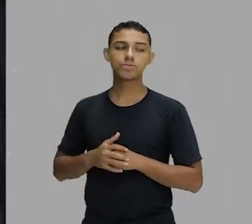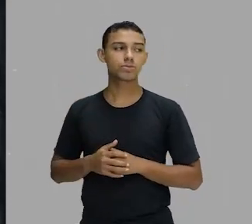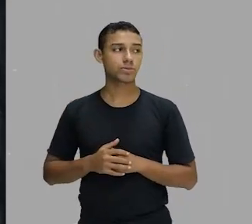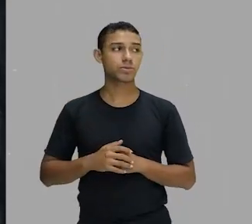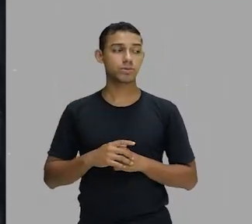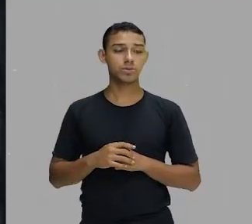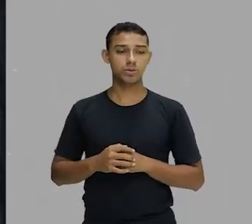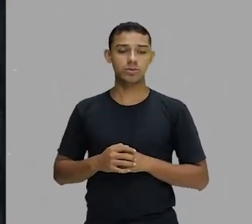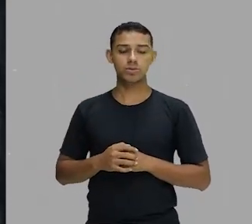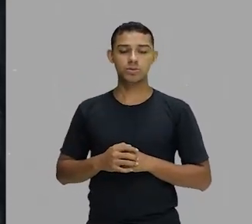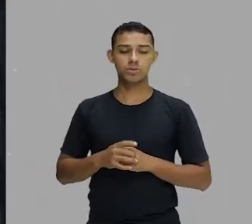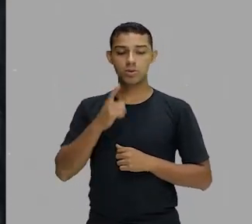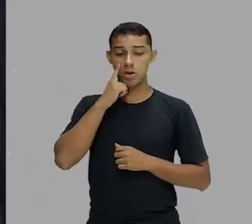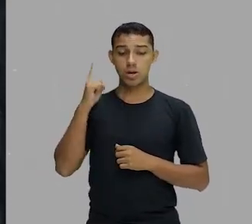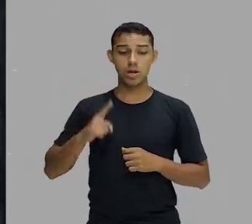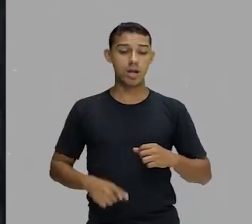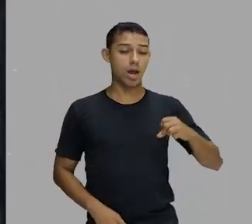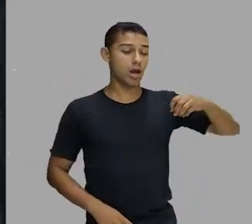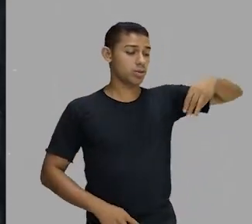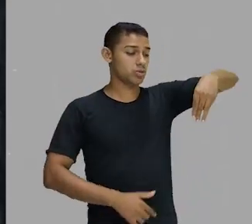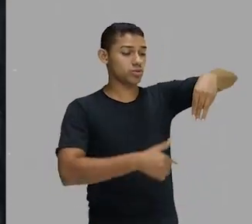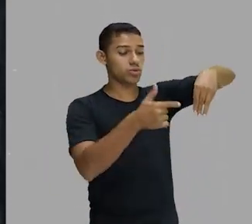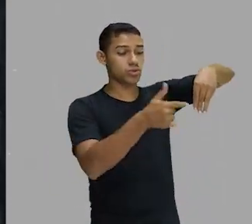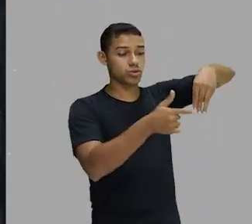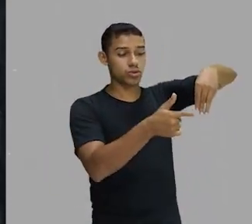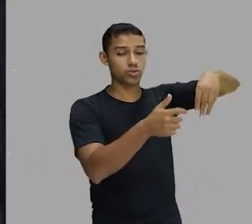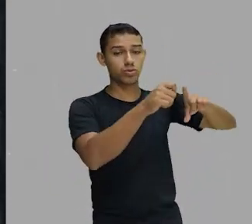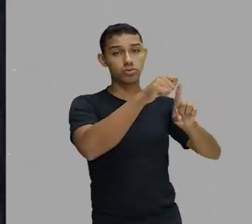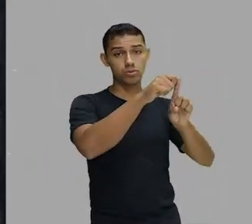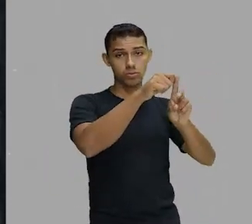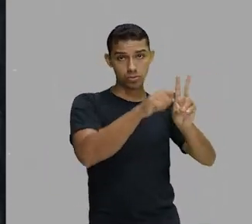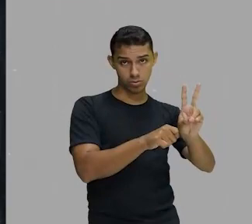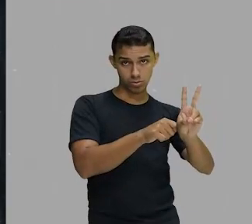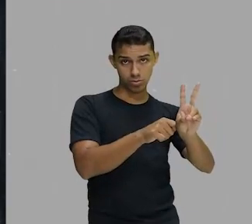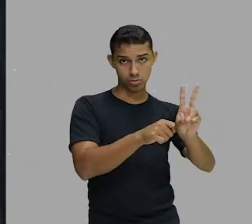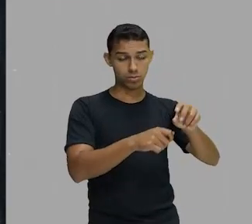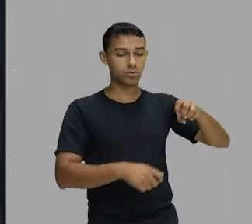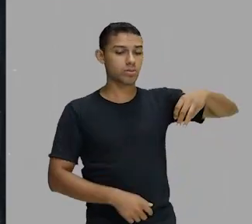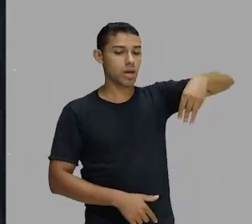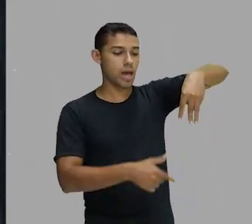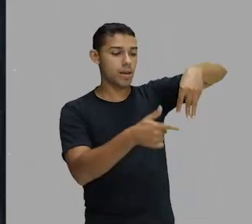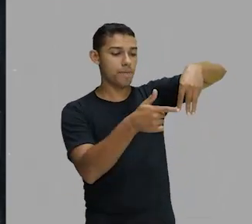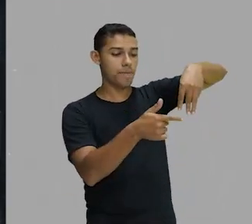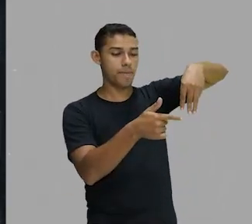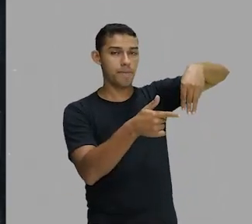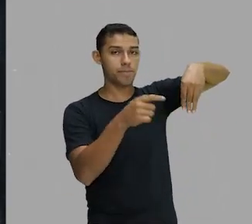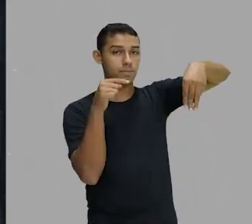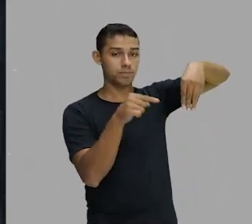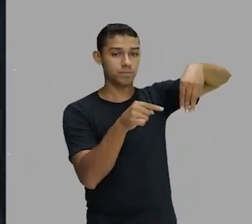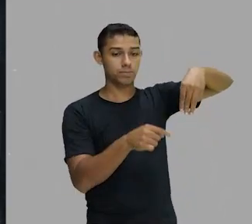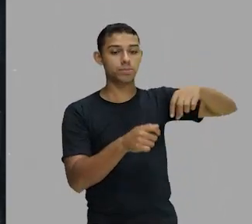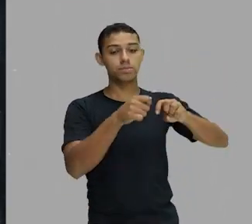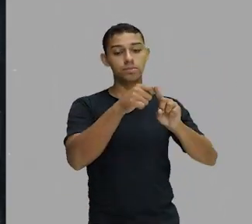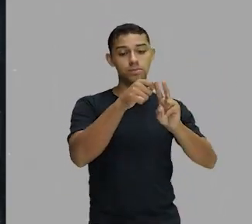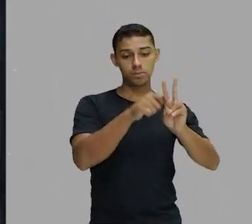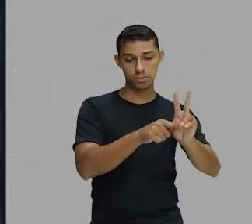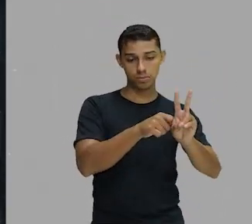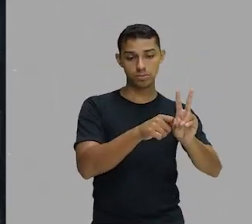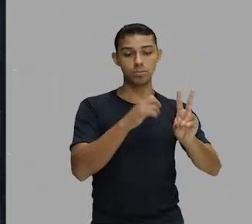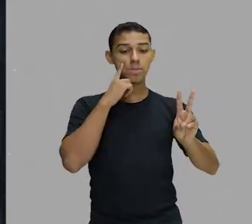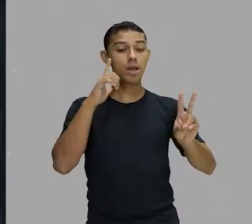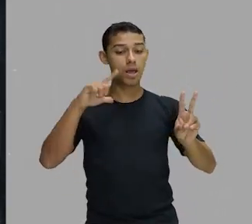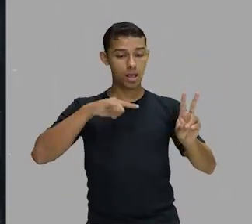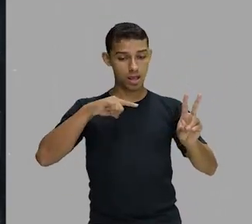1 mais I. E no segundo mês, como é que isso fica? Lembra que no segundo mês eu já tenho o montante do primeiro